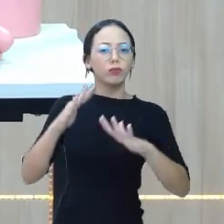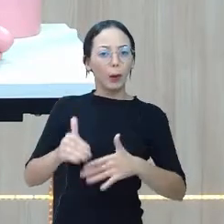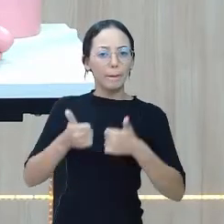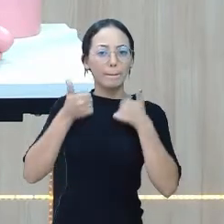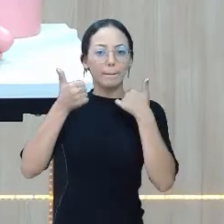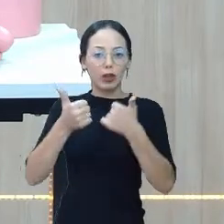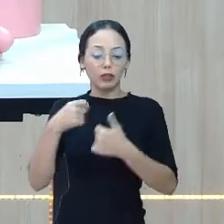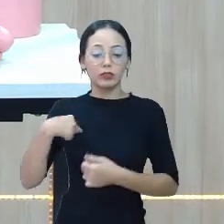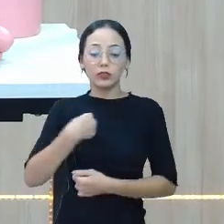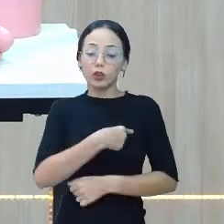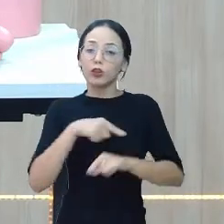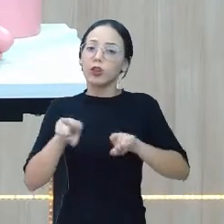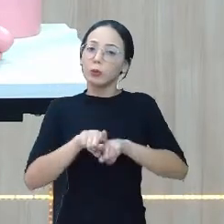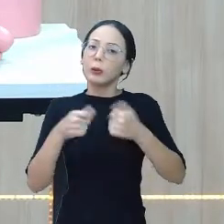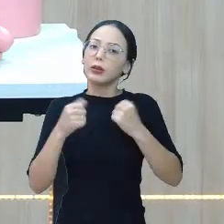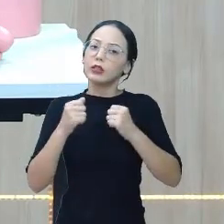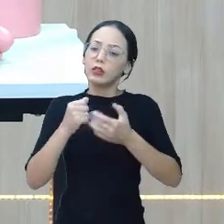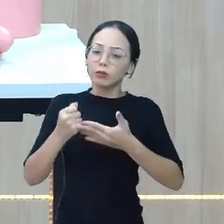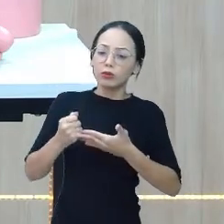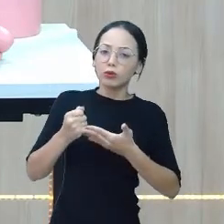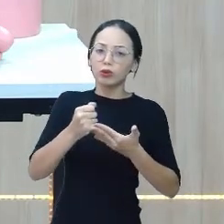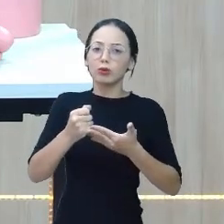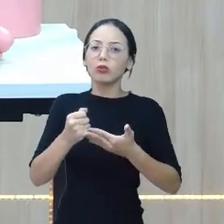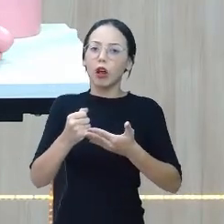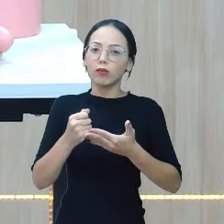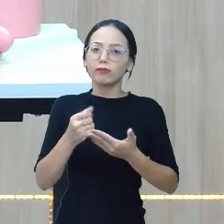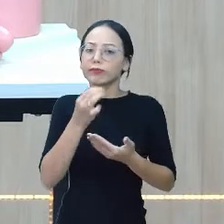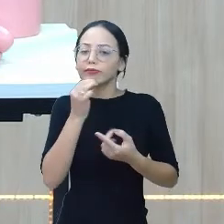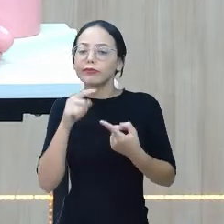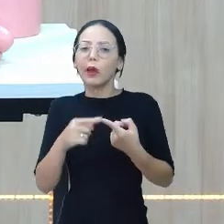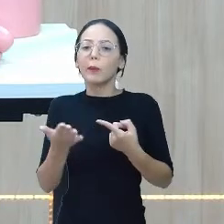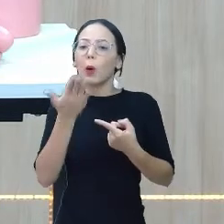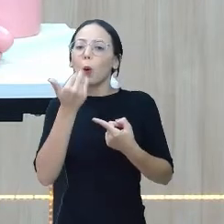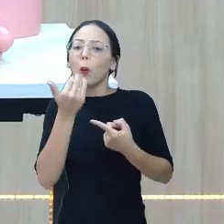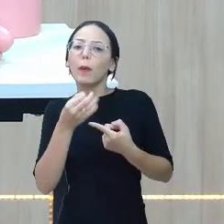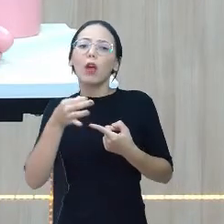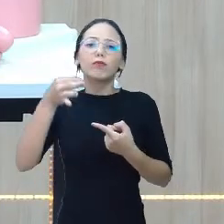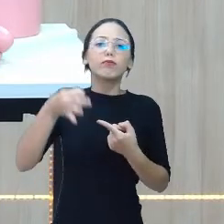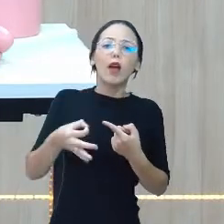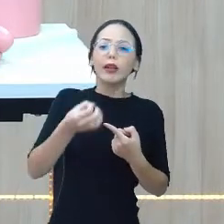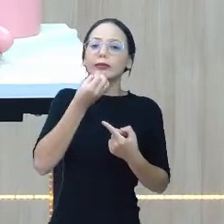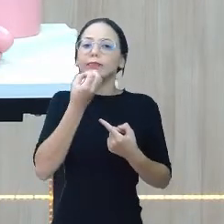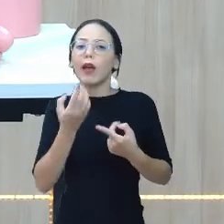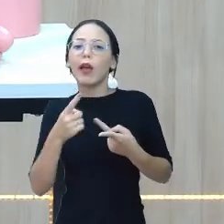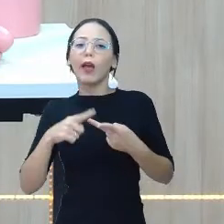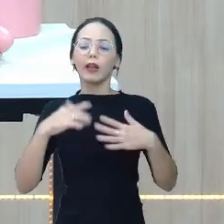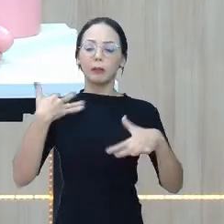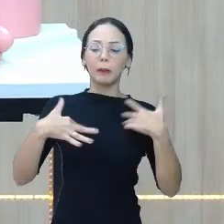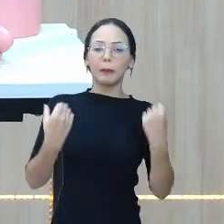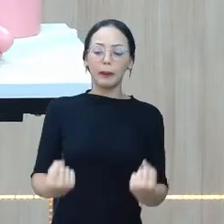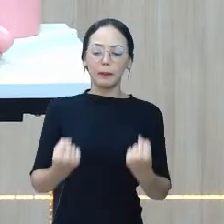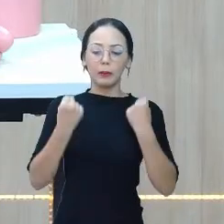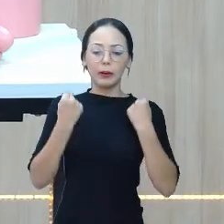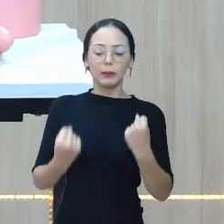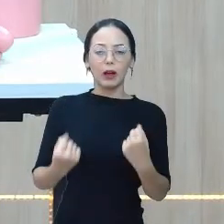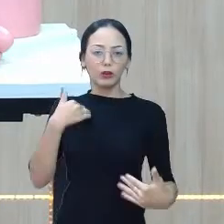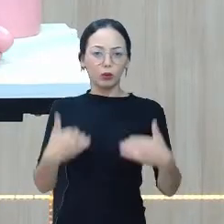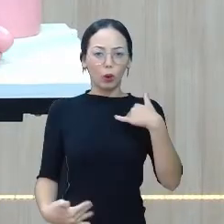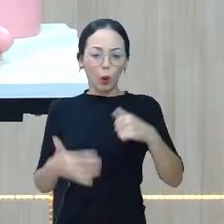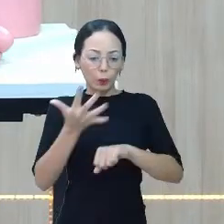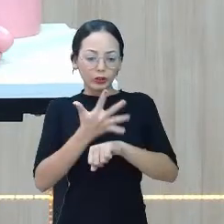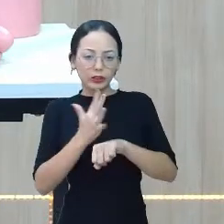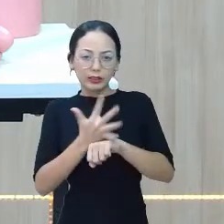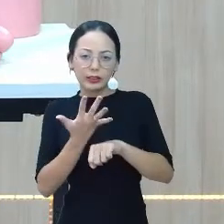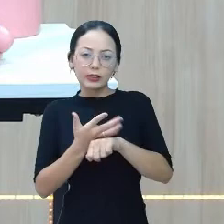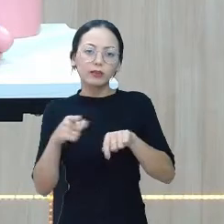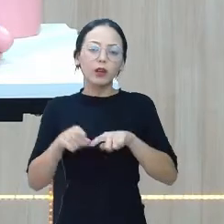também precisamos colaborar com esse funcionamento, através da alimentação, através da atividade física, né, através também